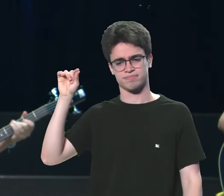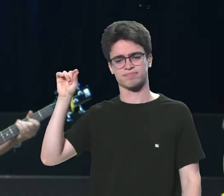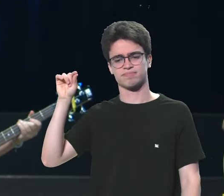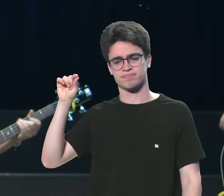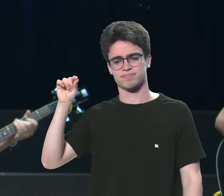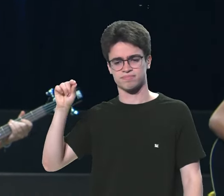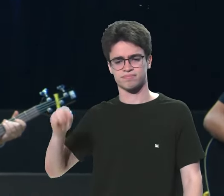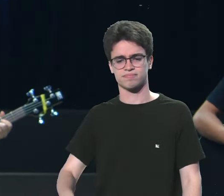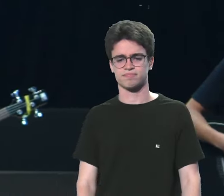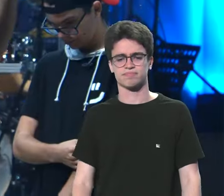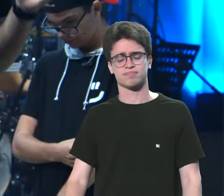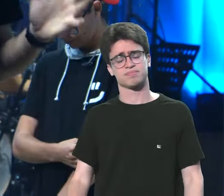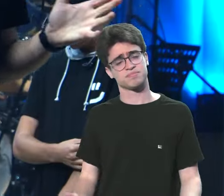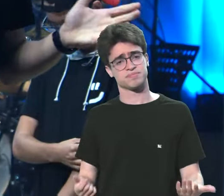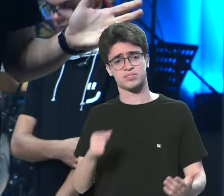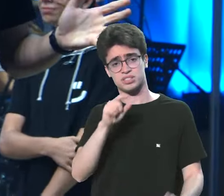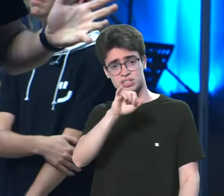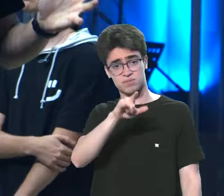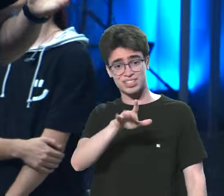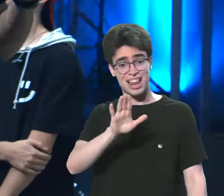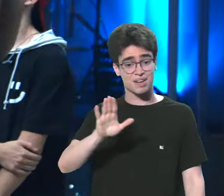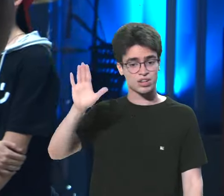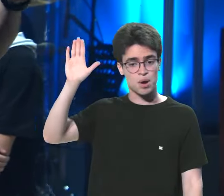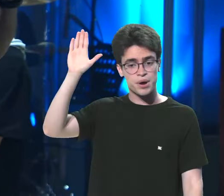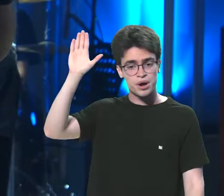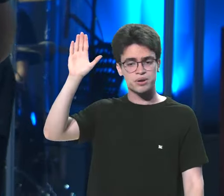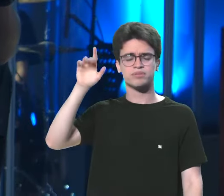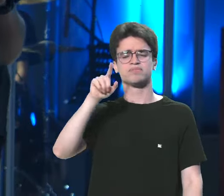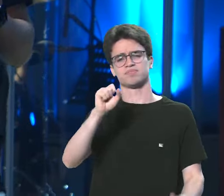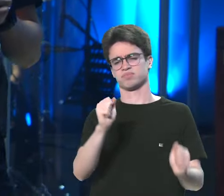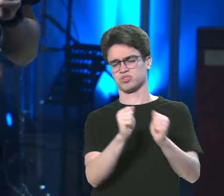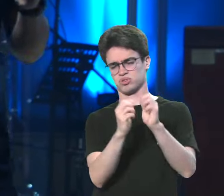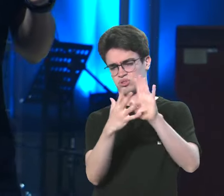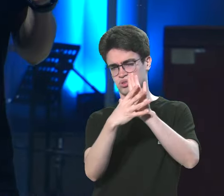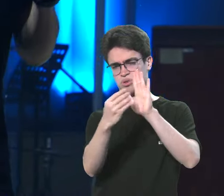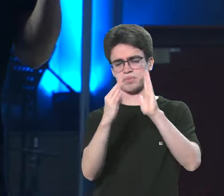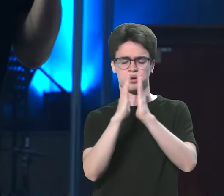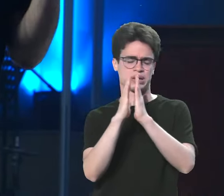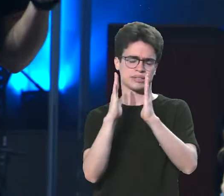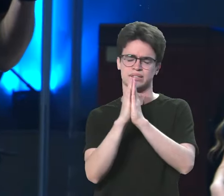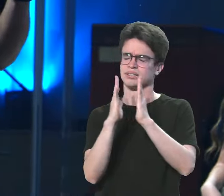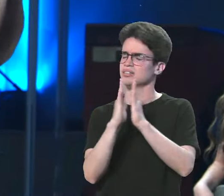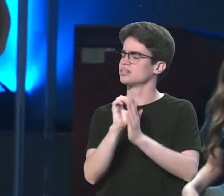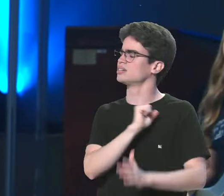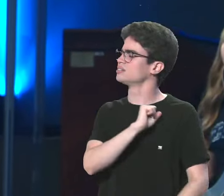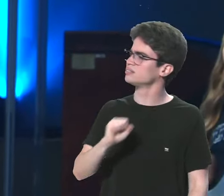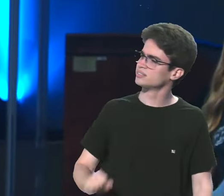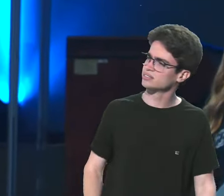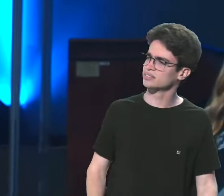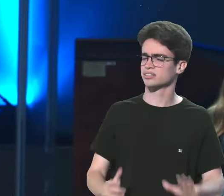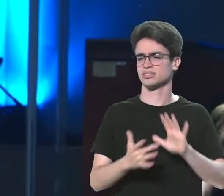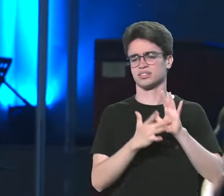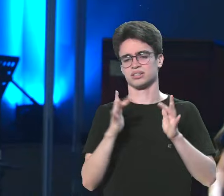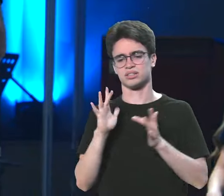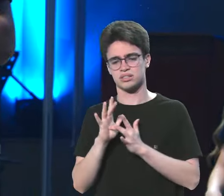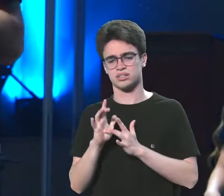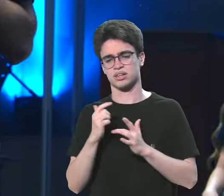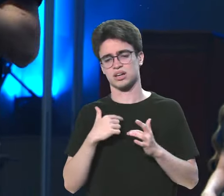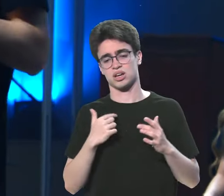Jesus se Você levantou a mão nessa hora faz uma oração junto comigo senhor Jesus eu te